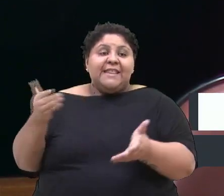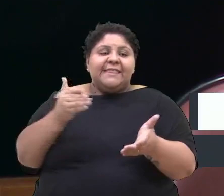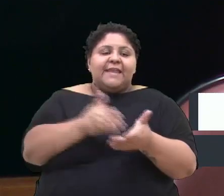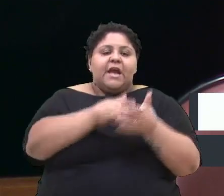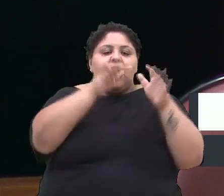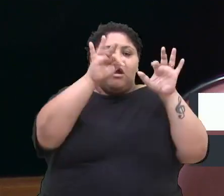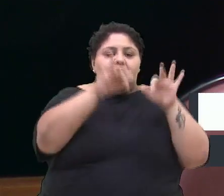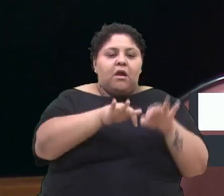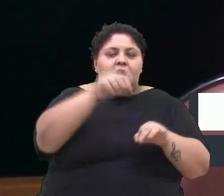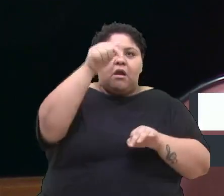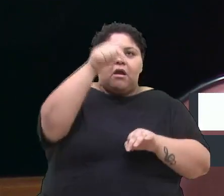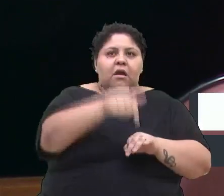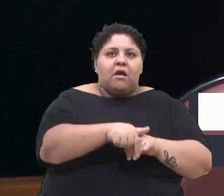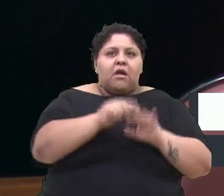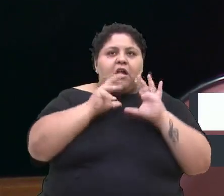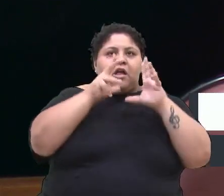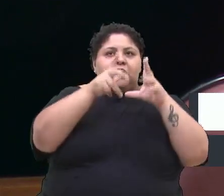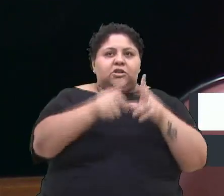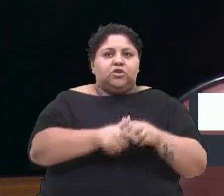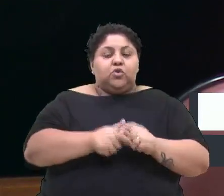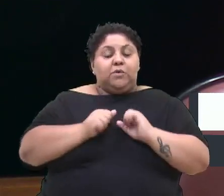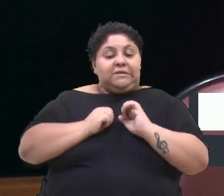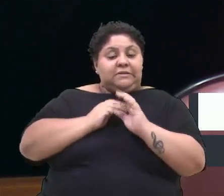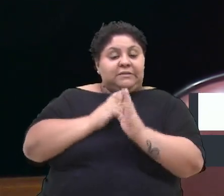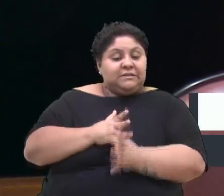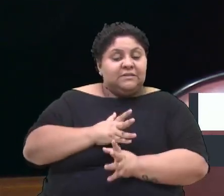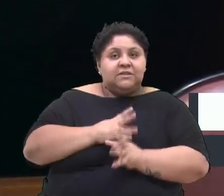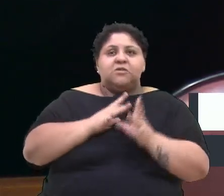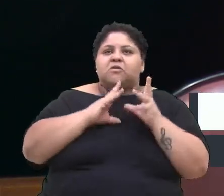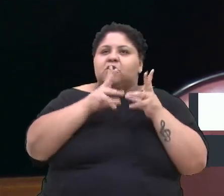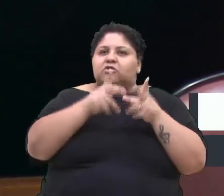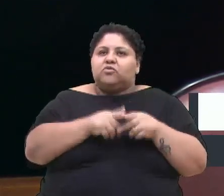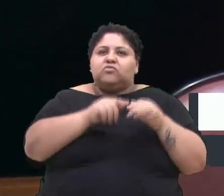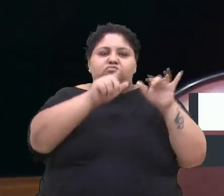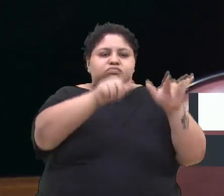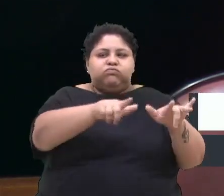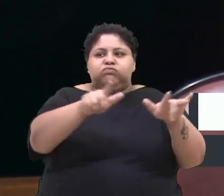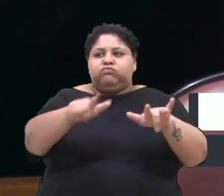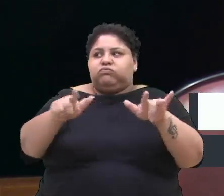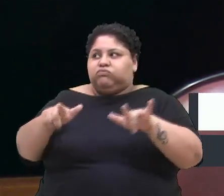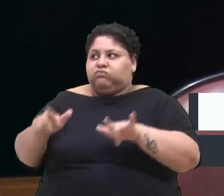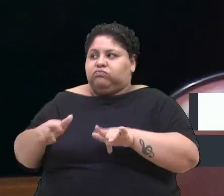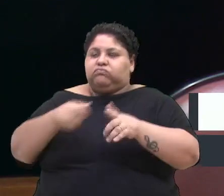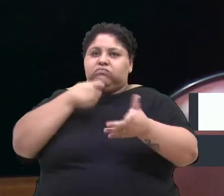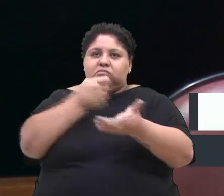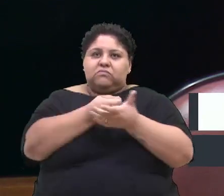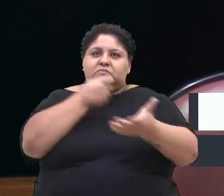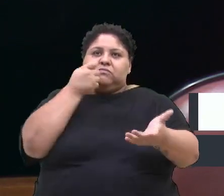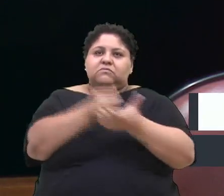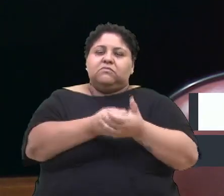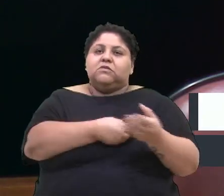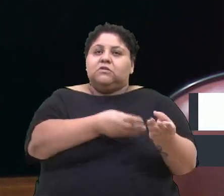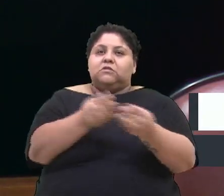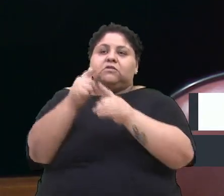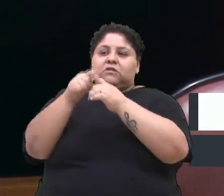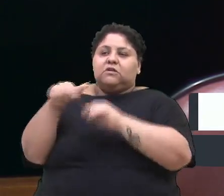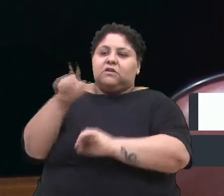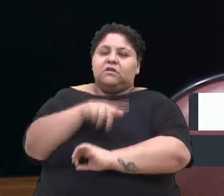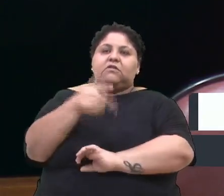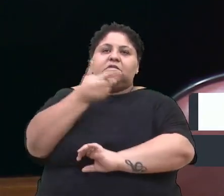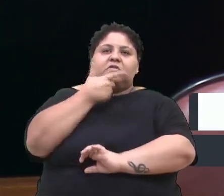ele estava em todas as atividades, em todos os espaços, na luta. Então, muitas vezes a gente fala